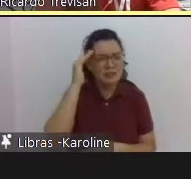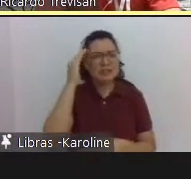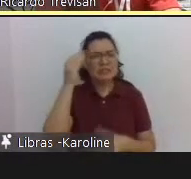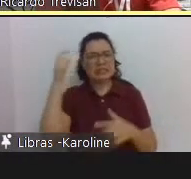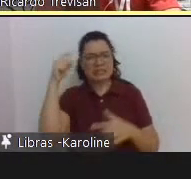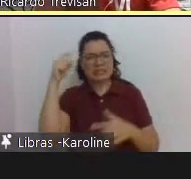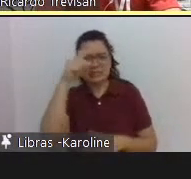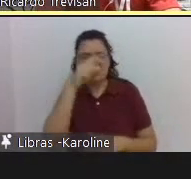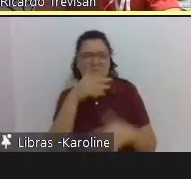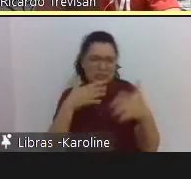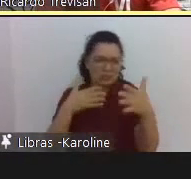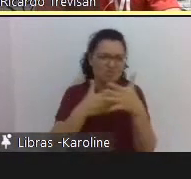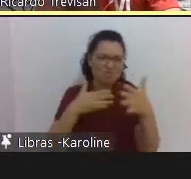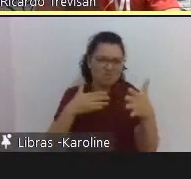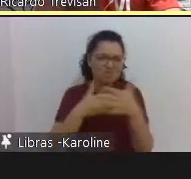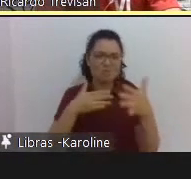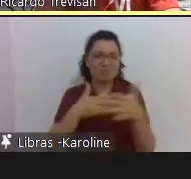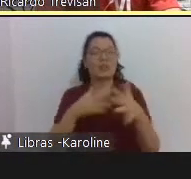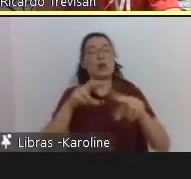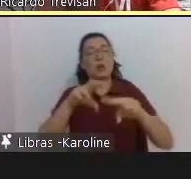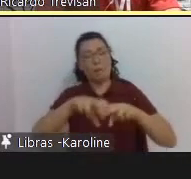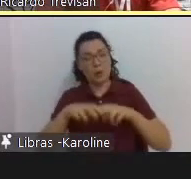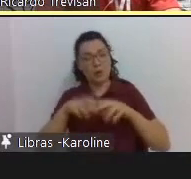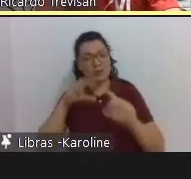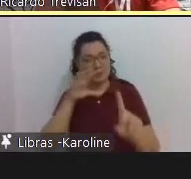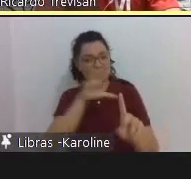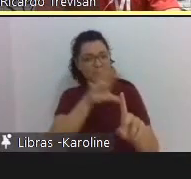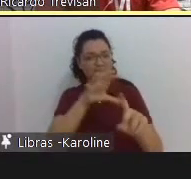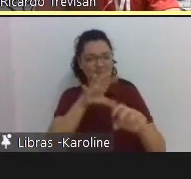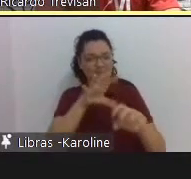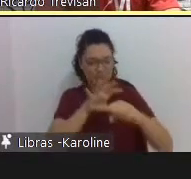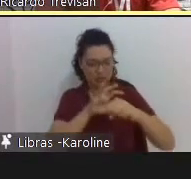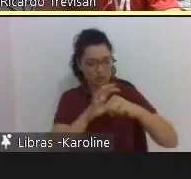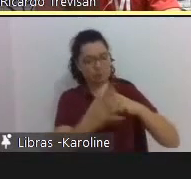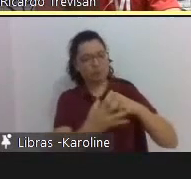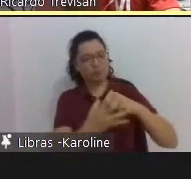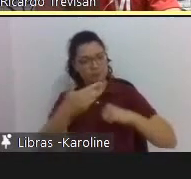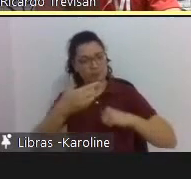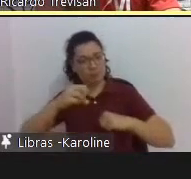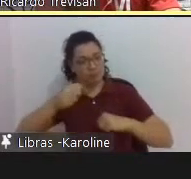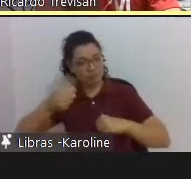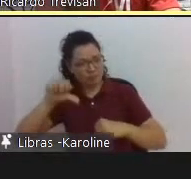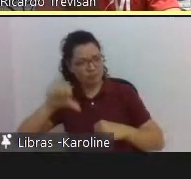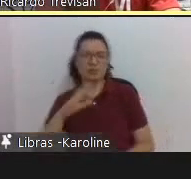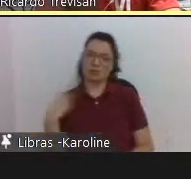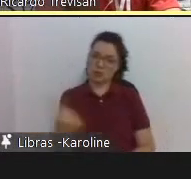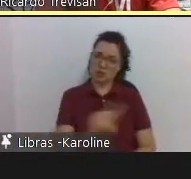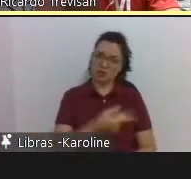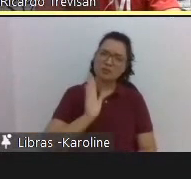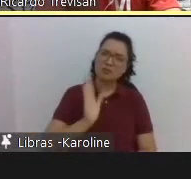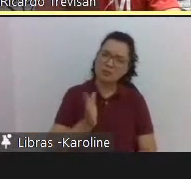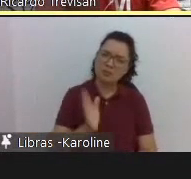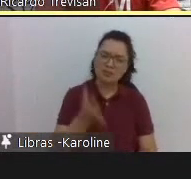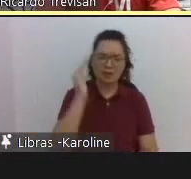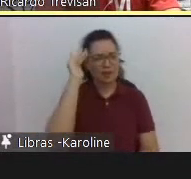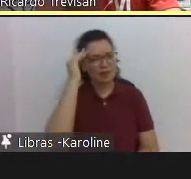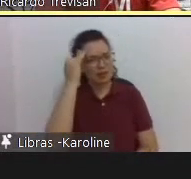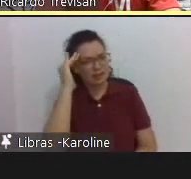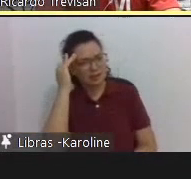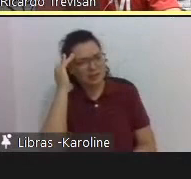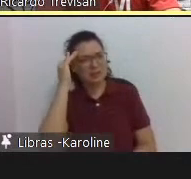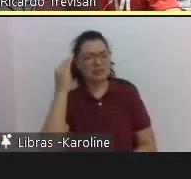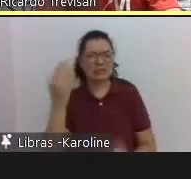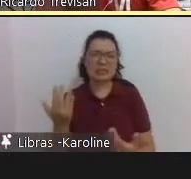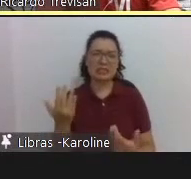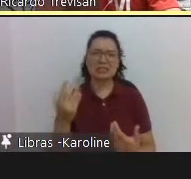pela pandemia de COVID-19. Cientes estamos dos propósitos de engessamento, estrangulamento e